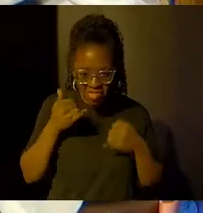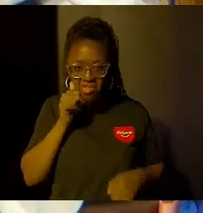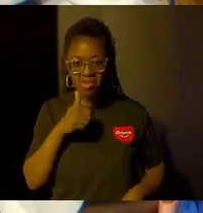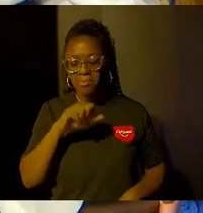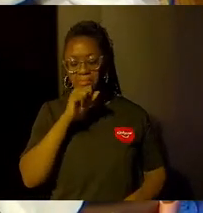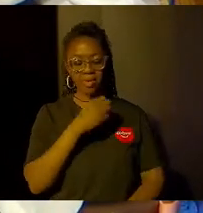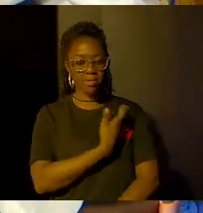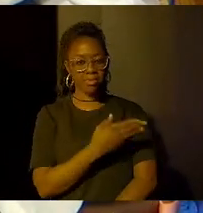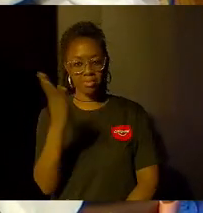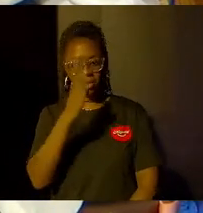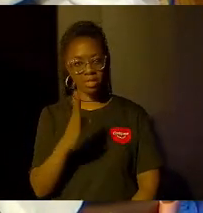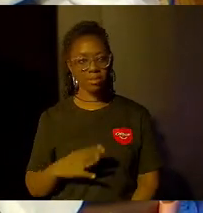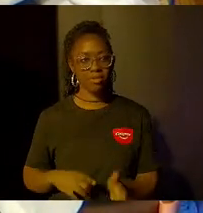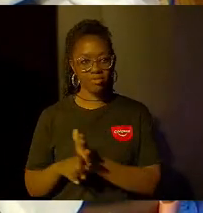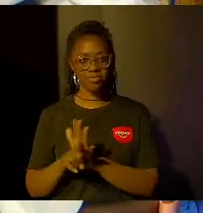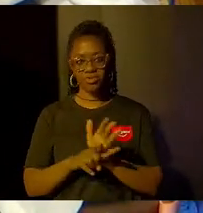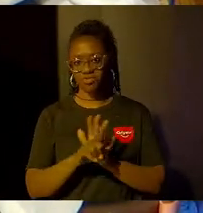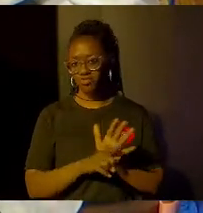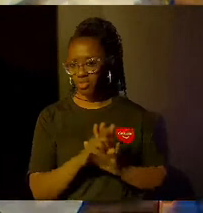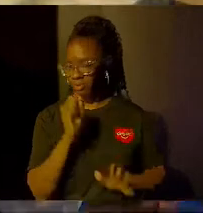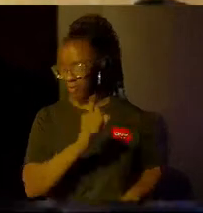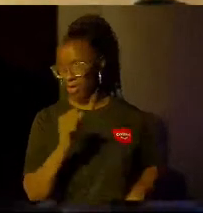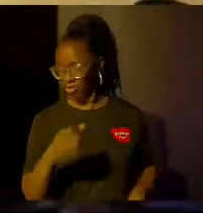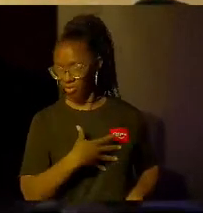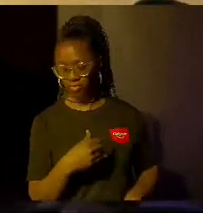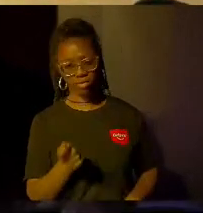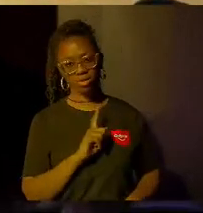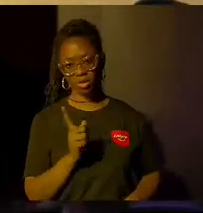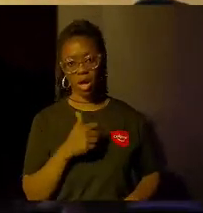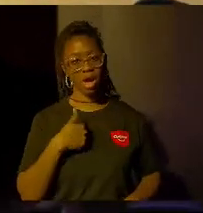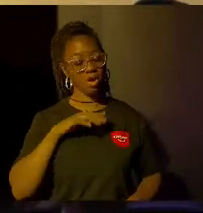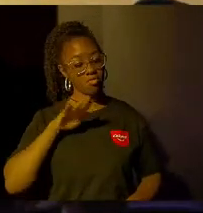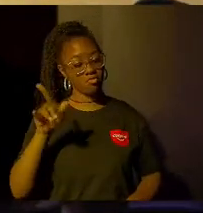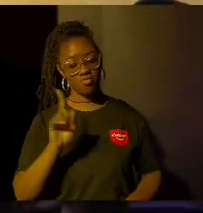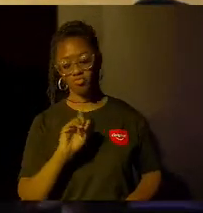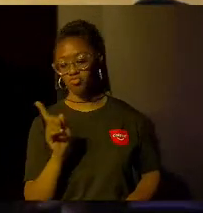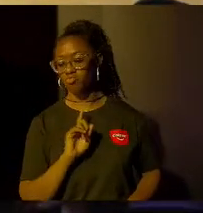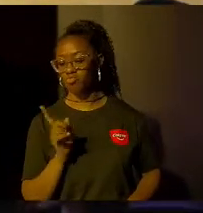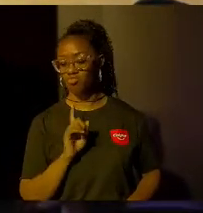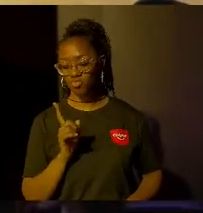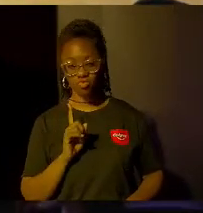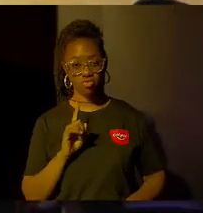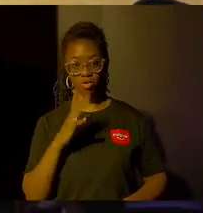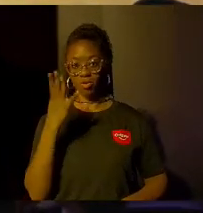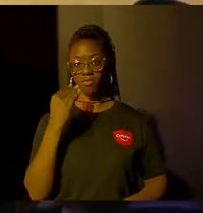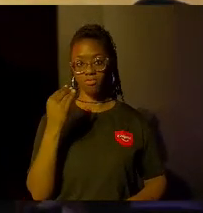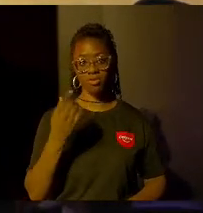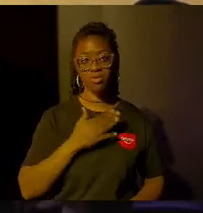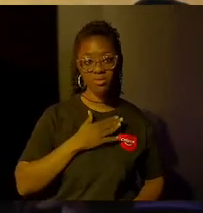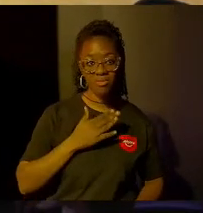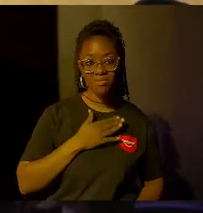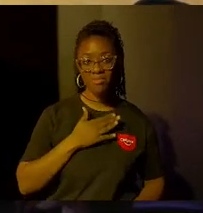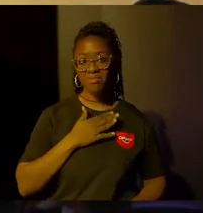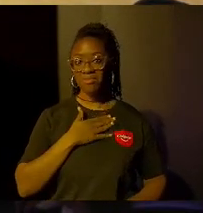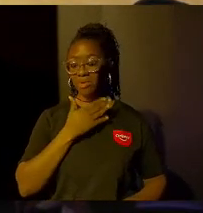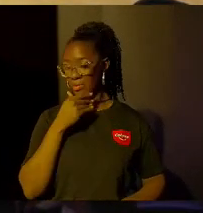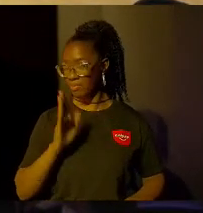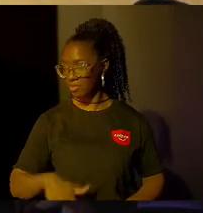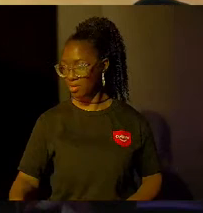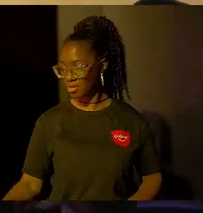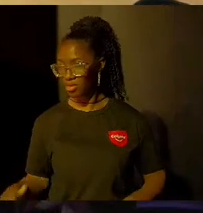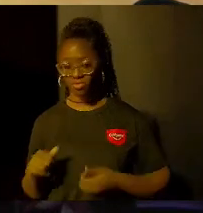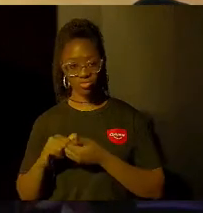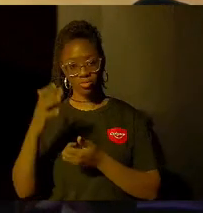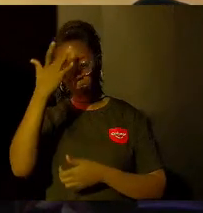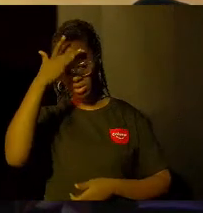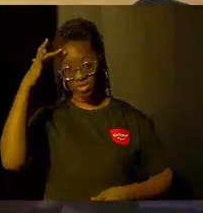brasileira que fica para investigar quem matou o teu filho não vou eu não vou ficar lá embaixo carregando a fotografia do meu menino marchando por Paz ao lado de gente que